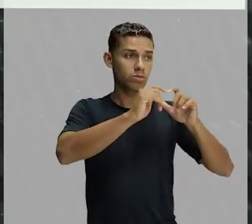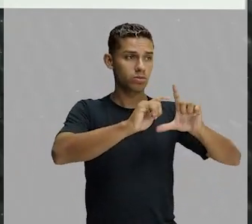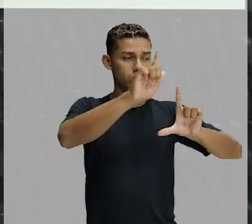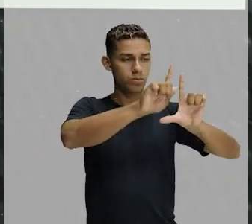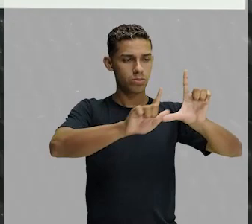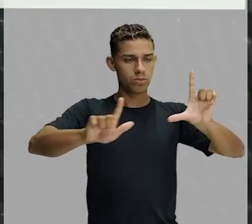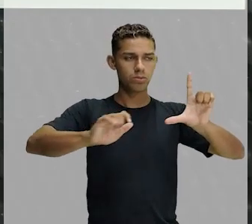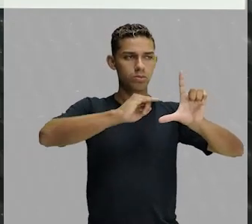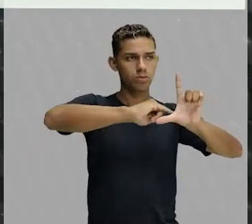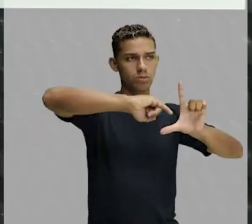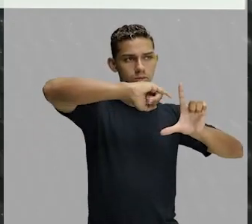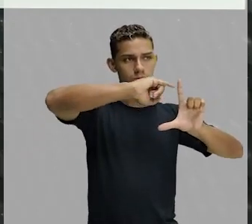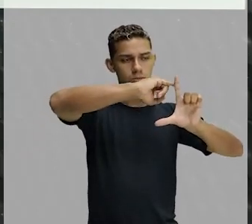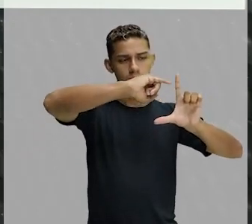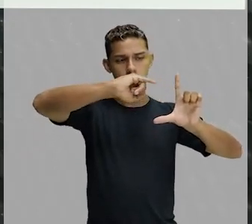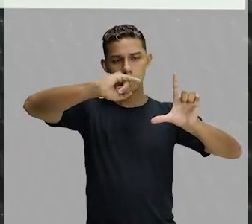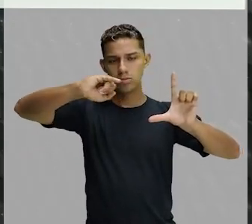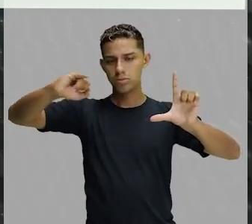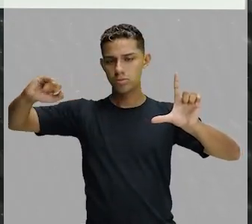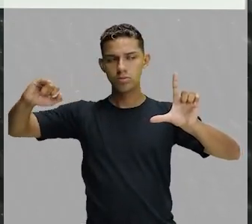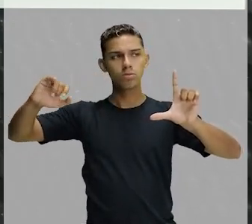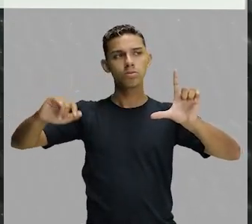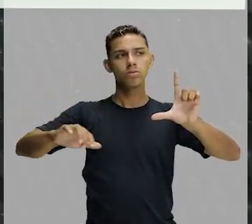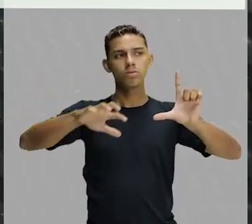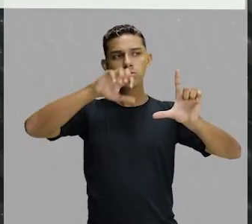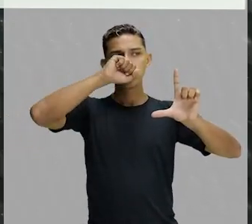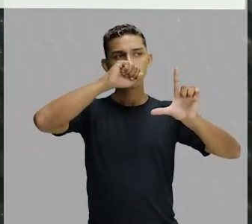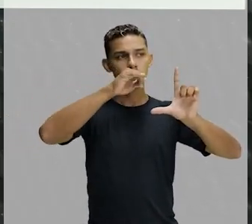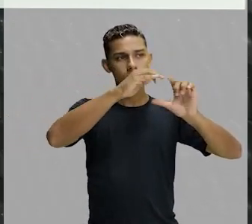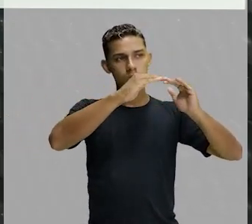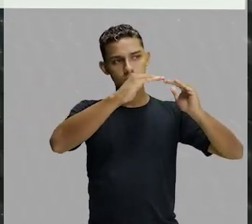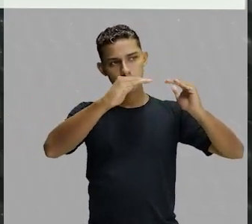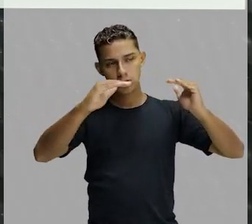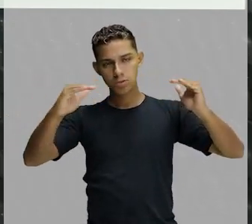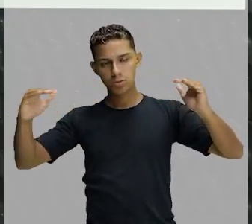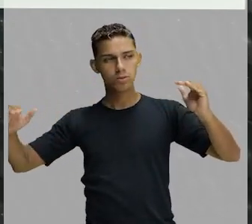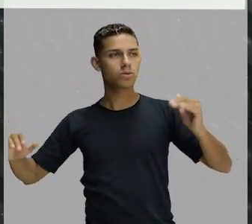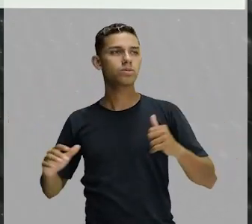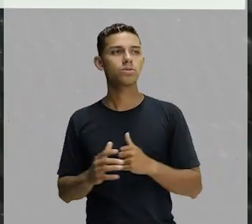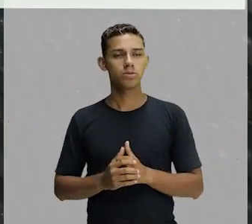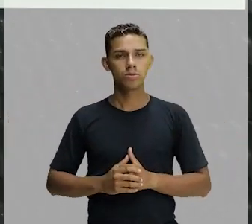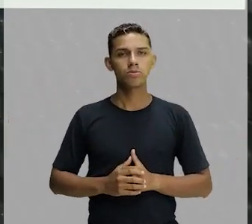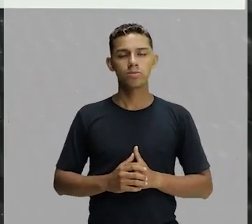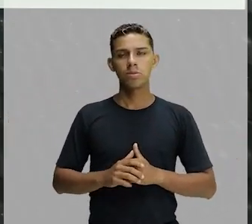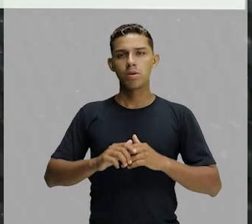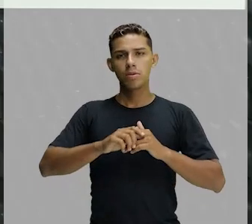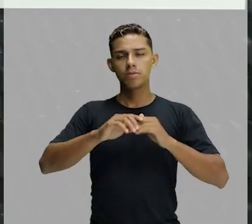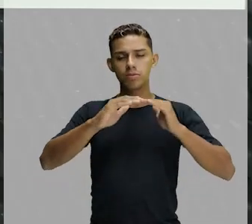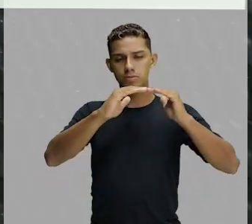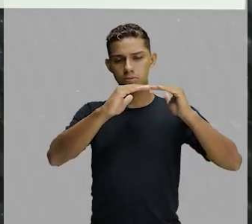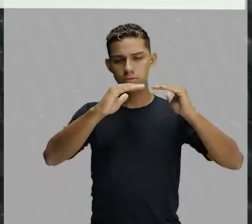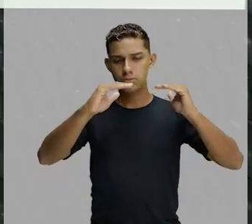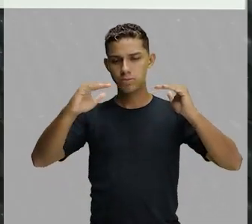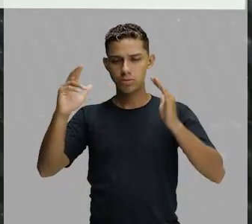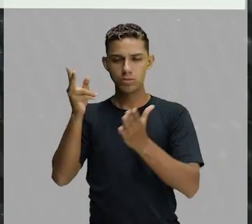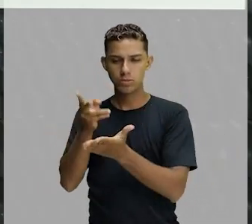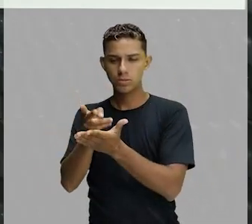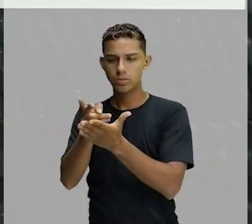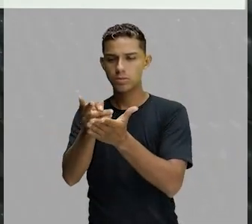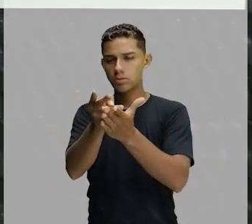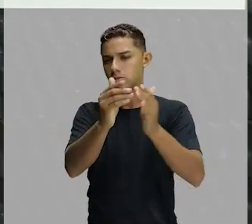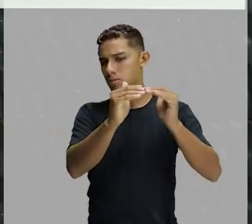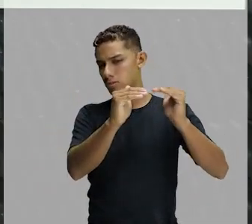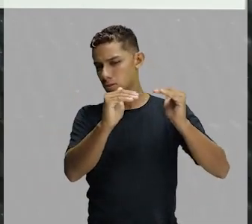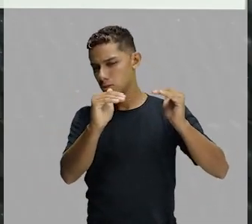representado aqui por essa linha vermelha. Então, percebam que ao longo do tempo, o processo de respiração ele permanece constante.